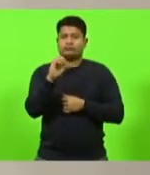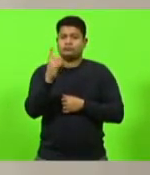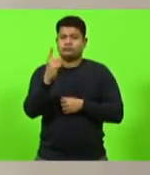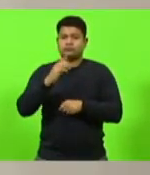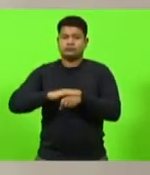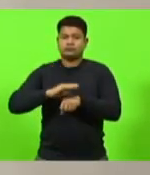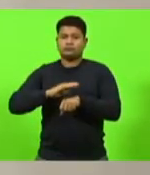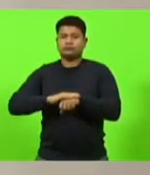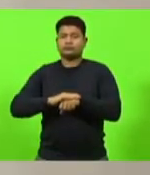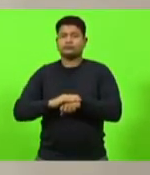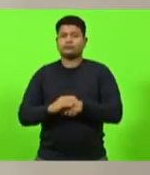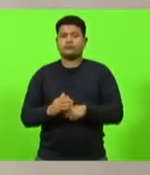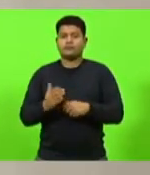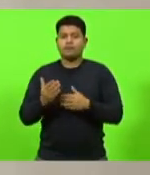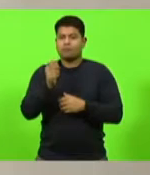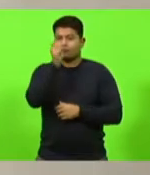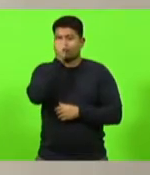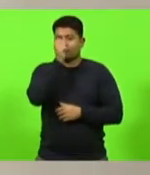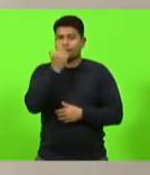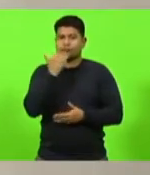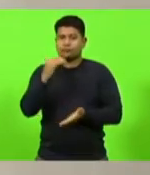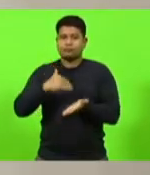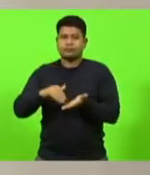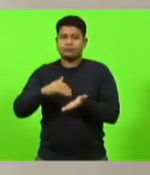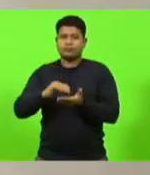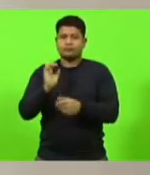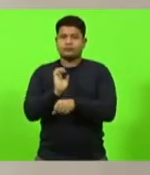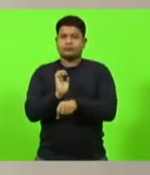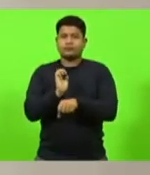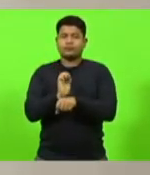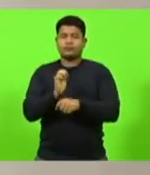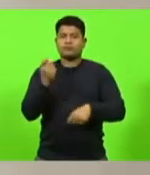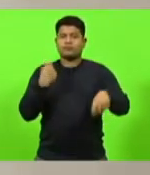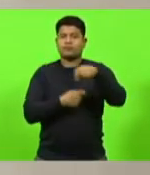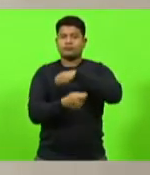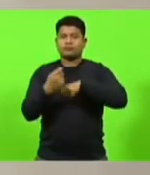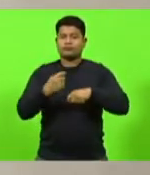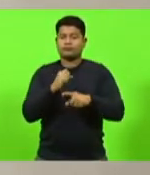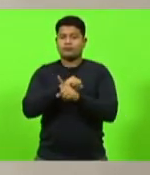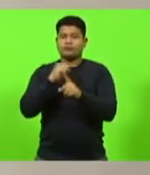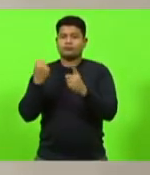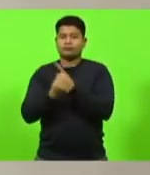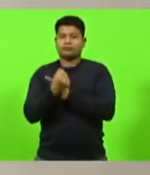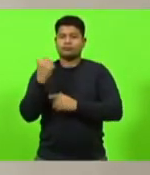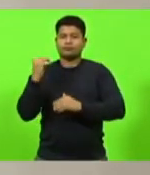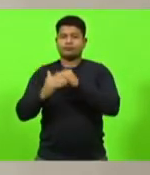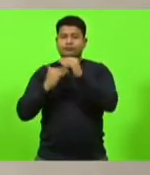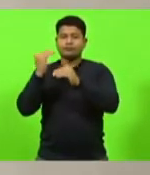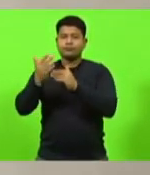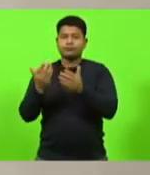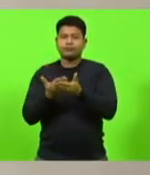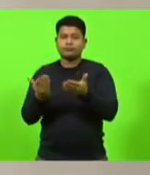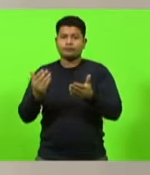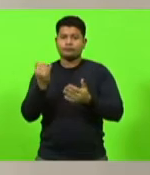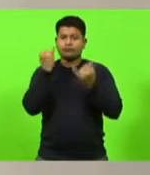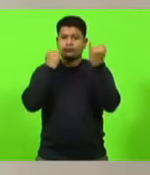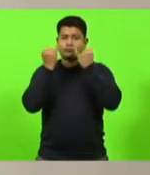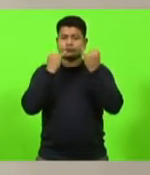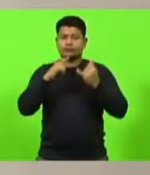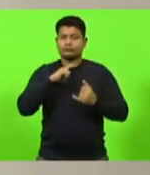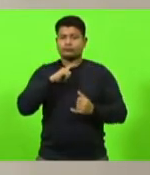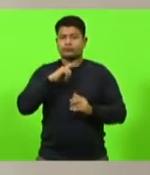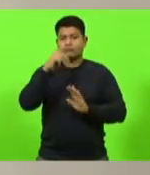autor, deputado João Amin, solicitando ao secretário de Estado do Desenvolvimento Social informações acerca da existência de projeto